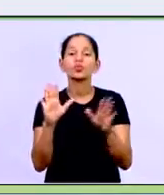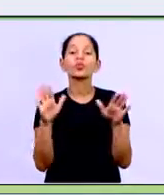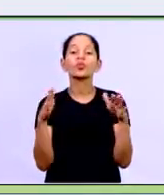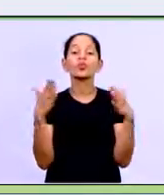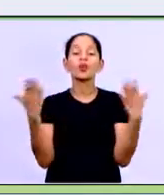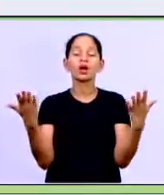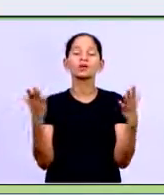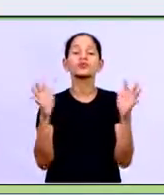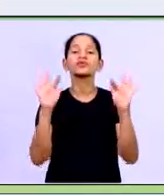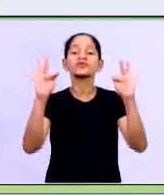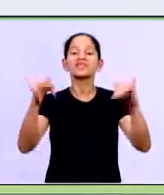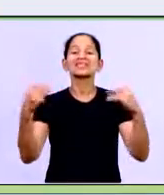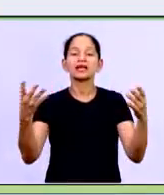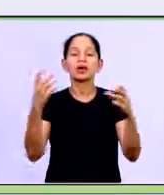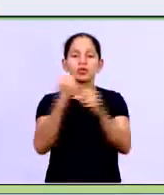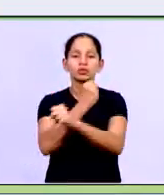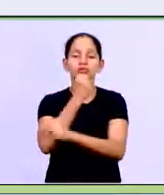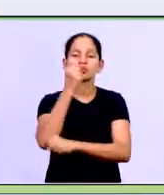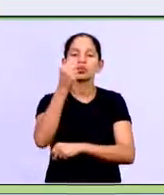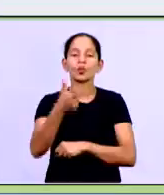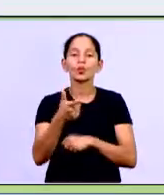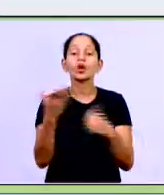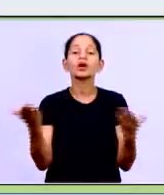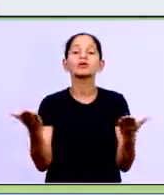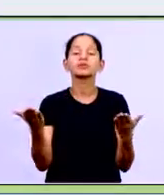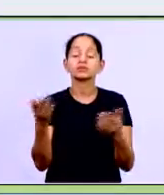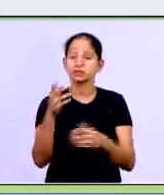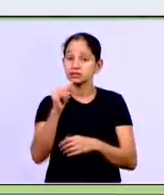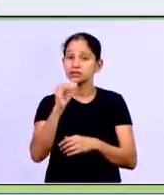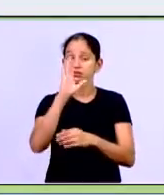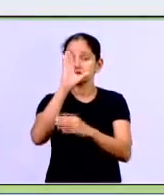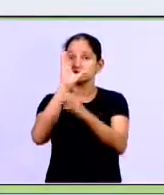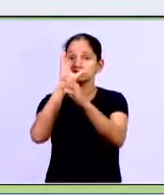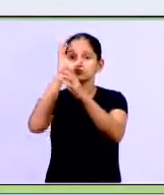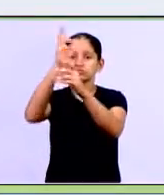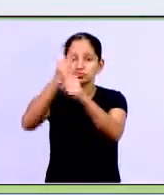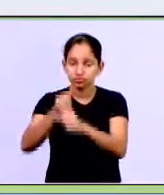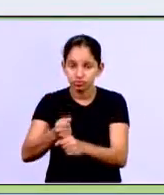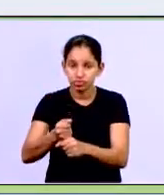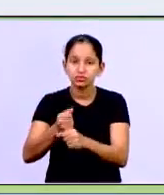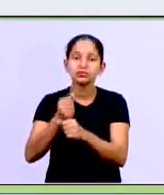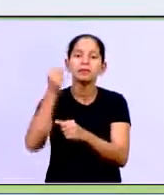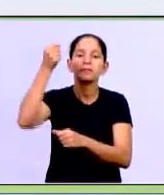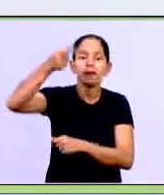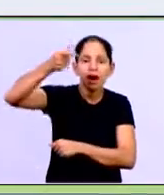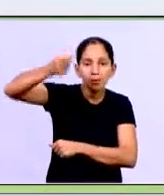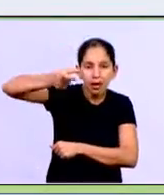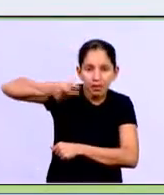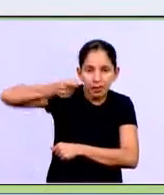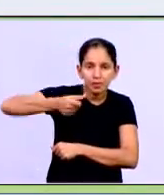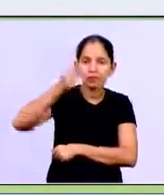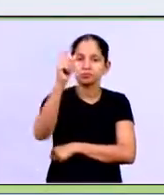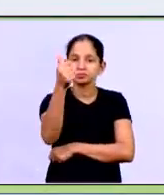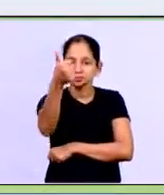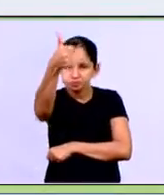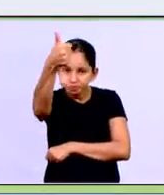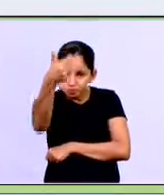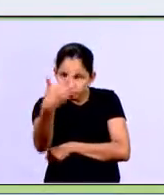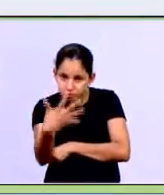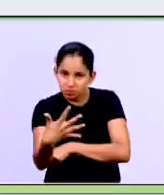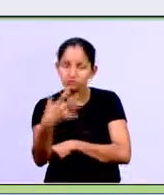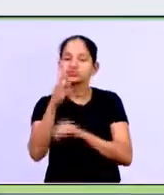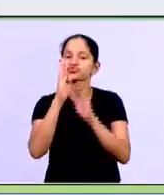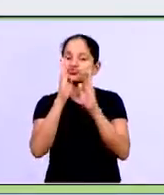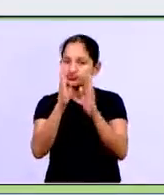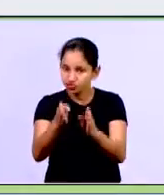pagar ao final desses 10 mil? Observe que se eu somar todos os pagamentos feitos, ok? Somando já a amortização mais